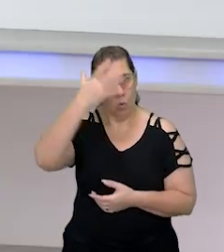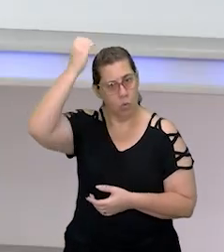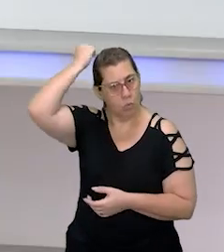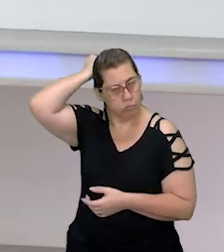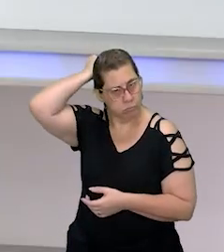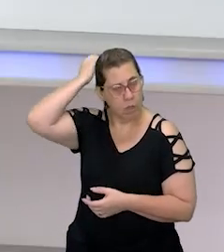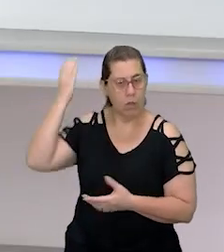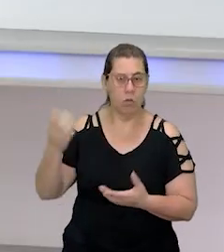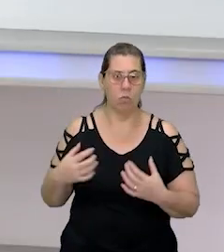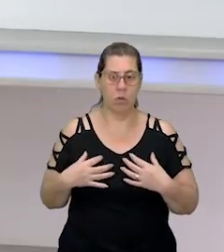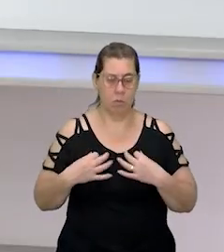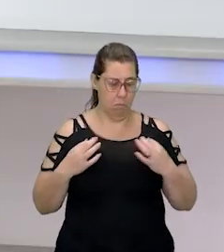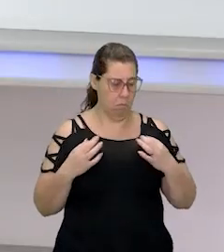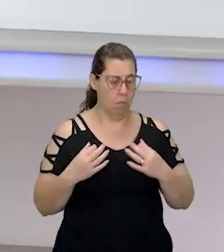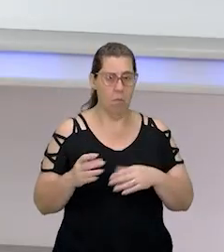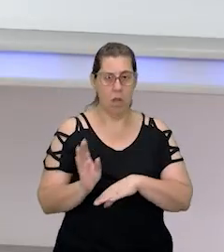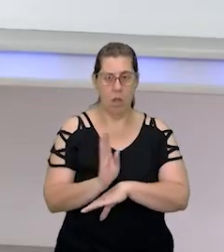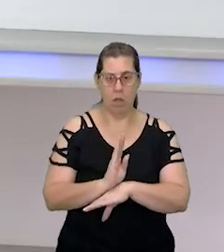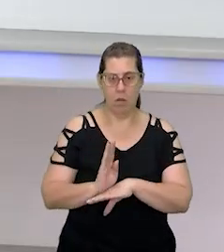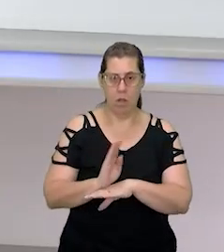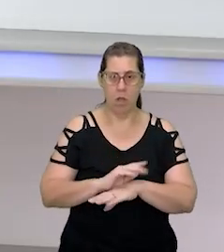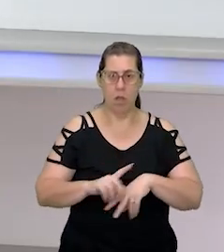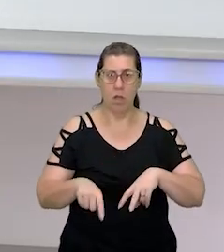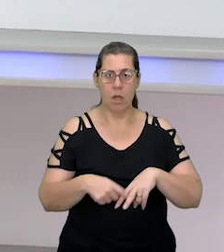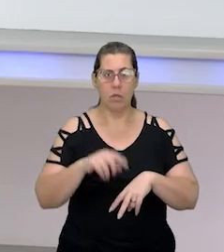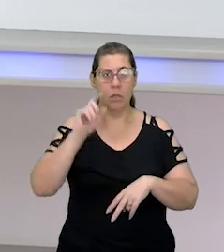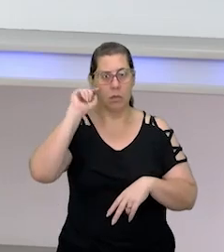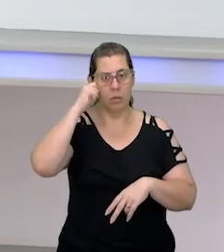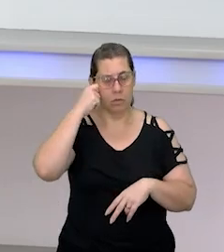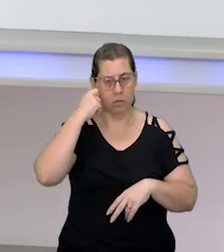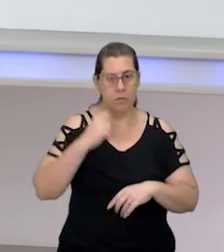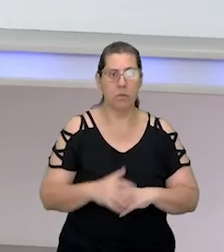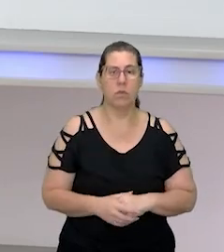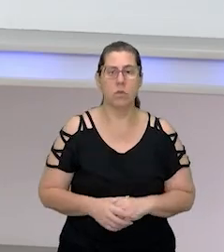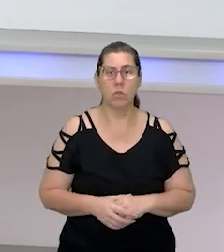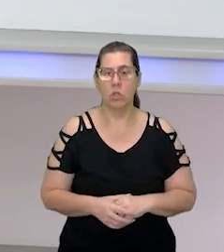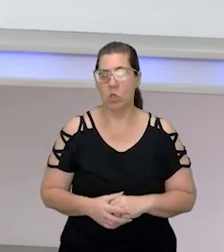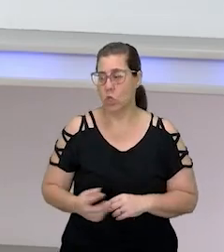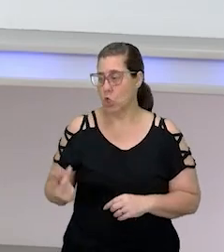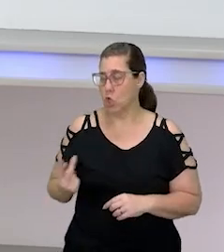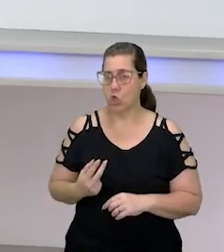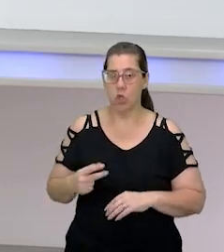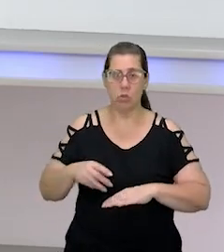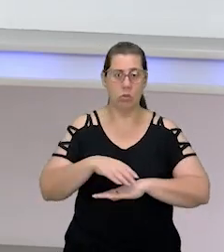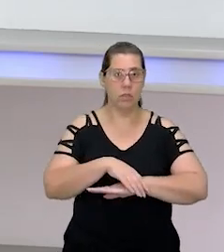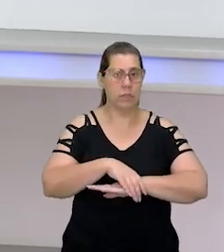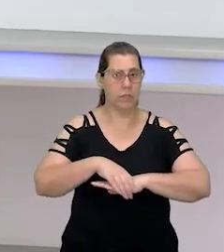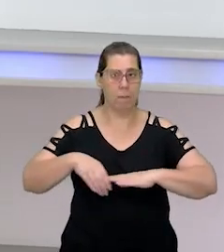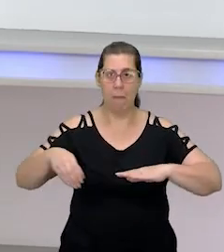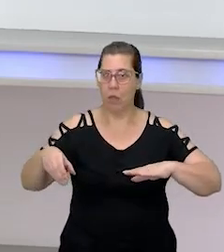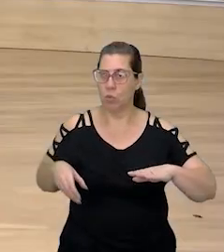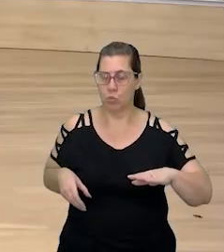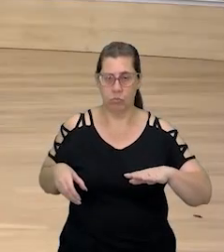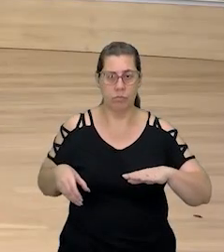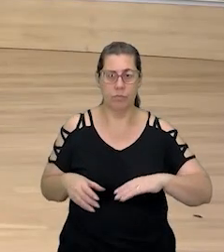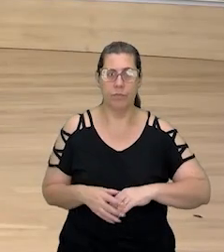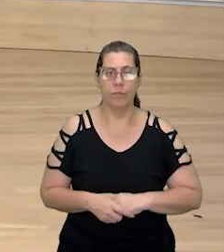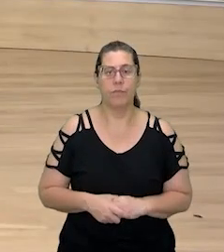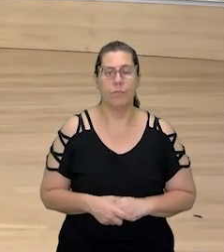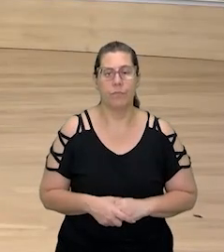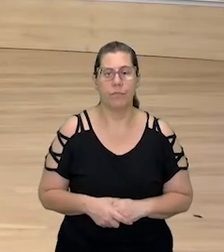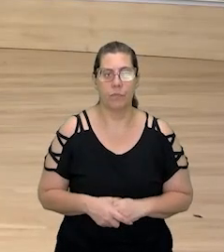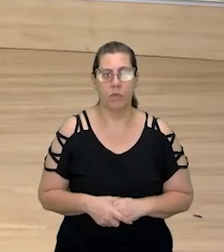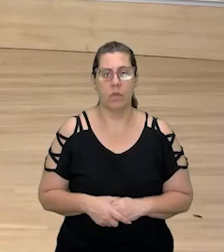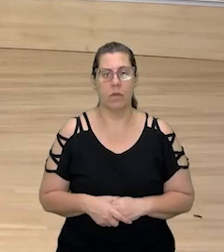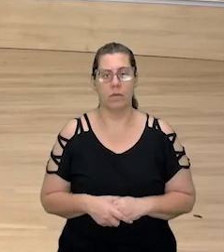preso. Estou com uma blusa bege, calça preta e nós dois estamos descalços. É isso, né?